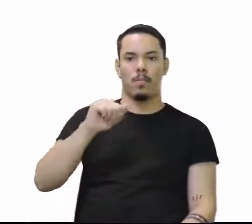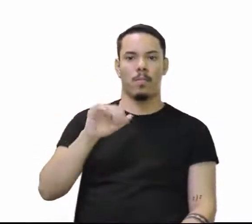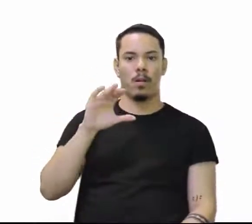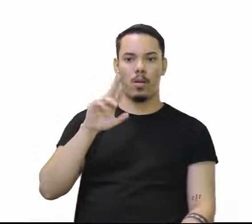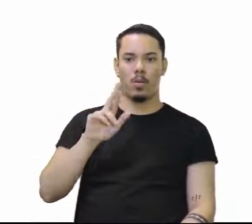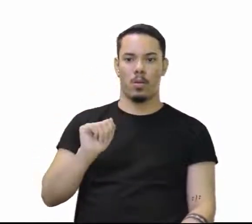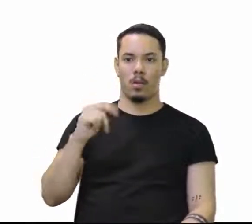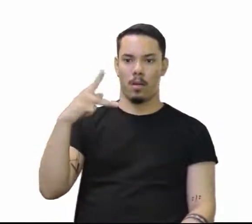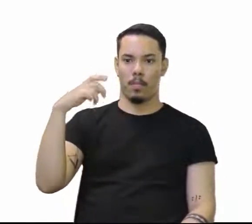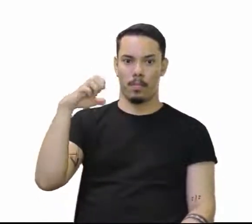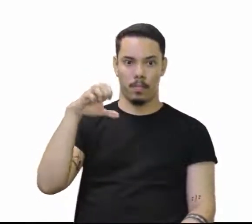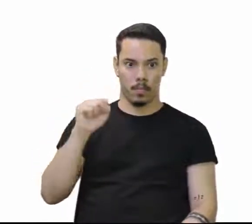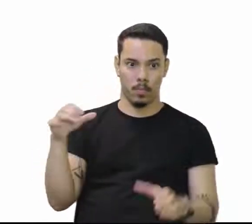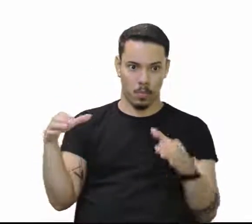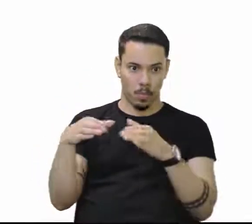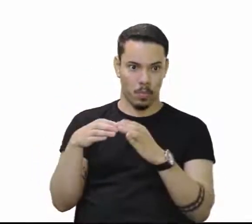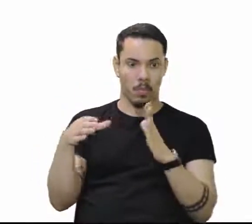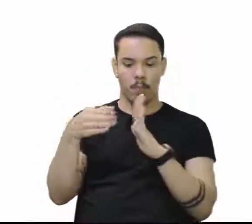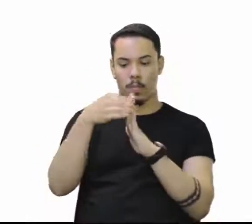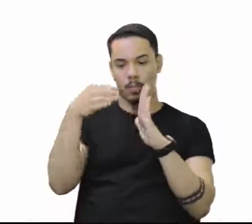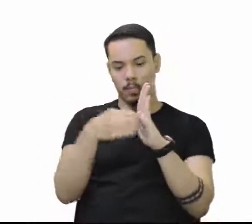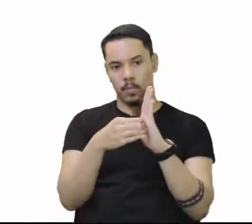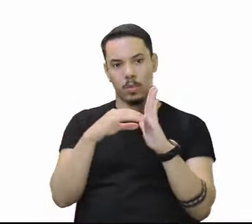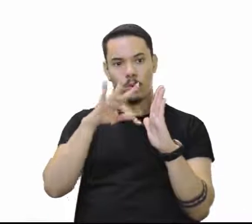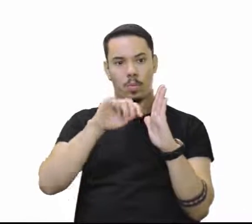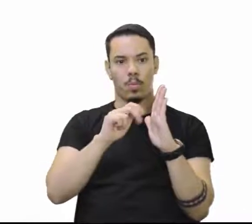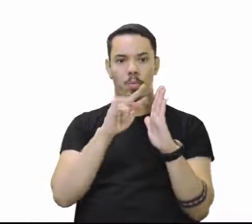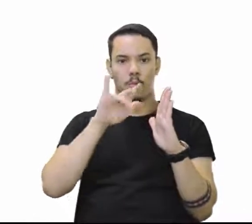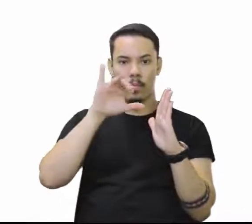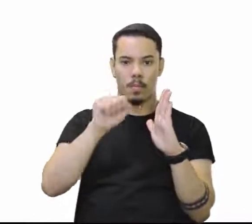Macurapes e Tuparis